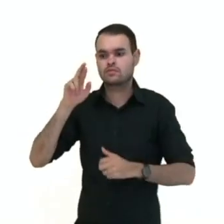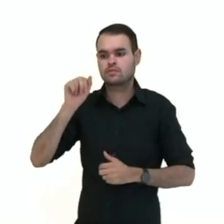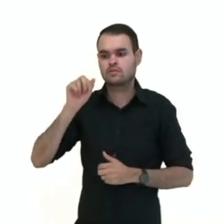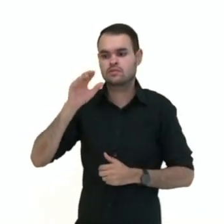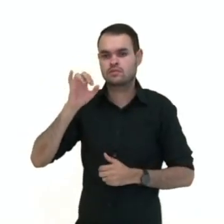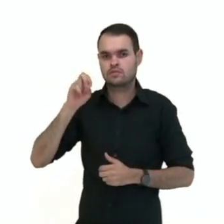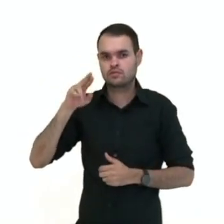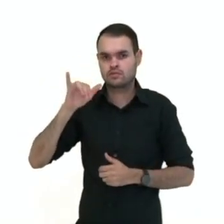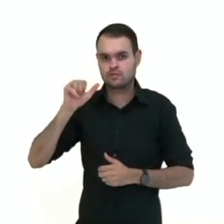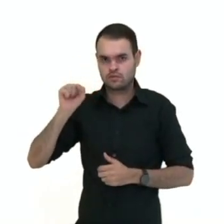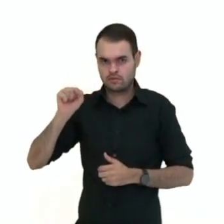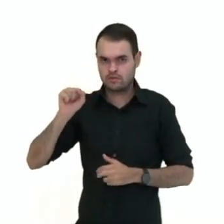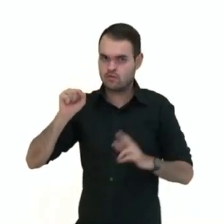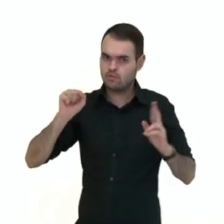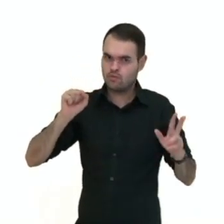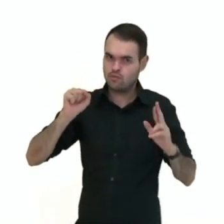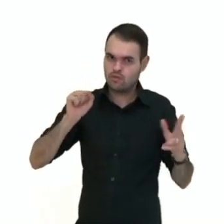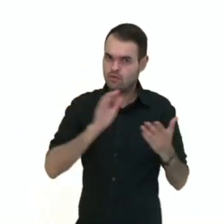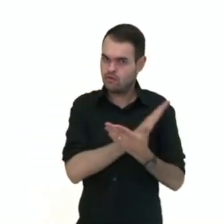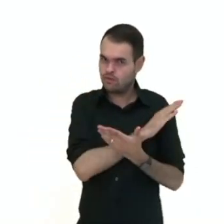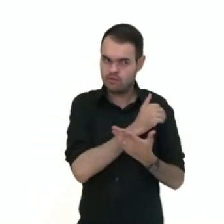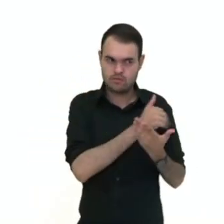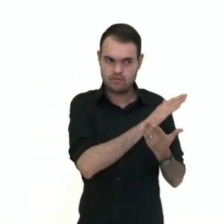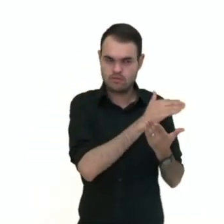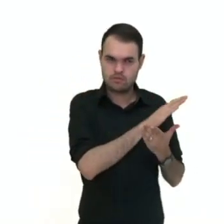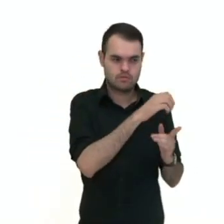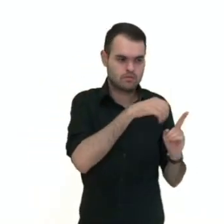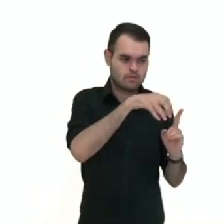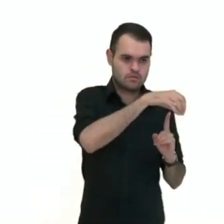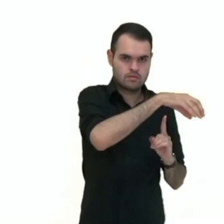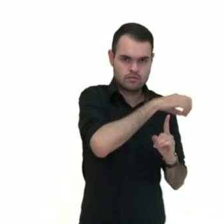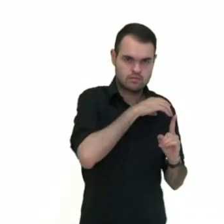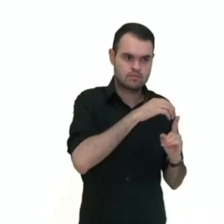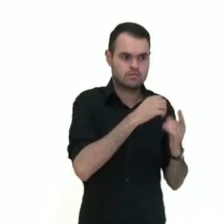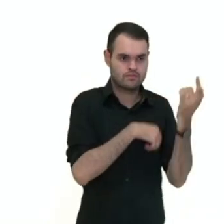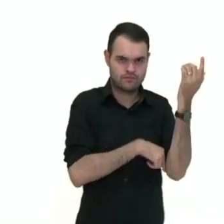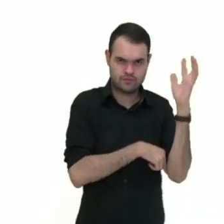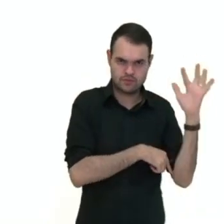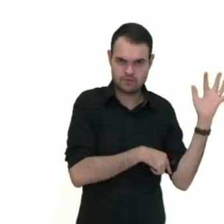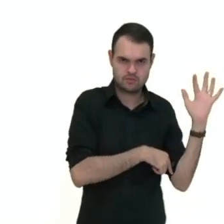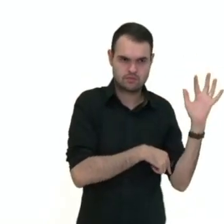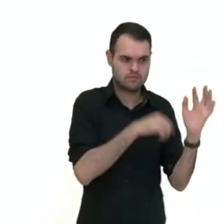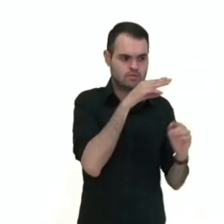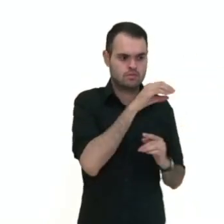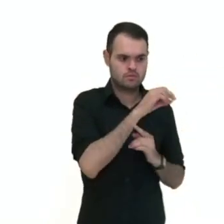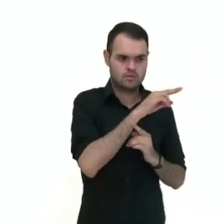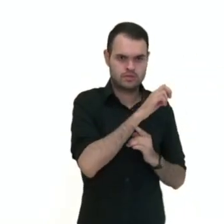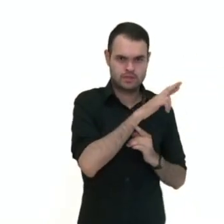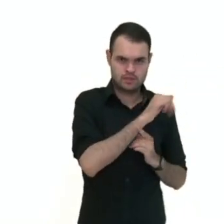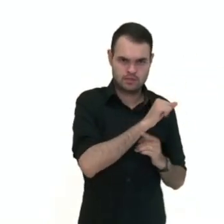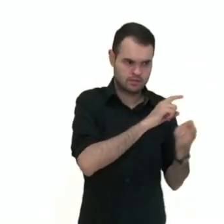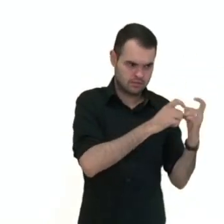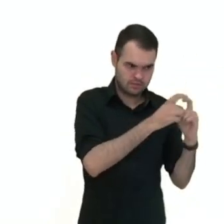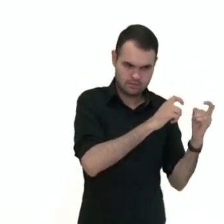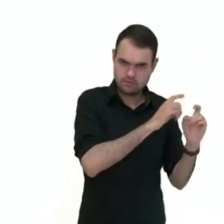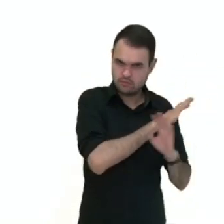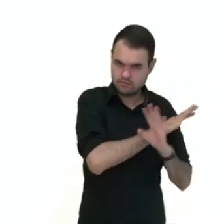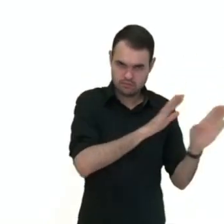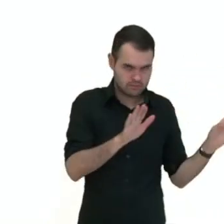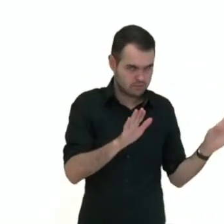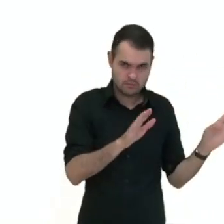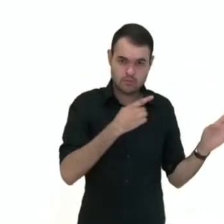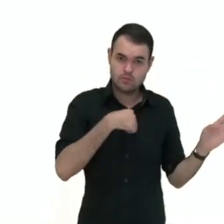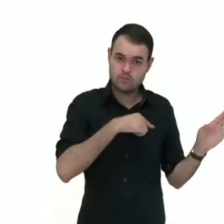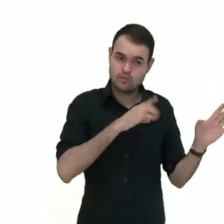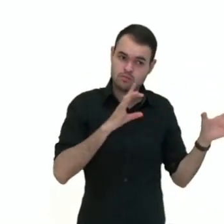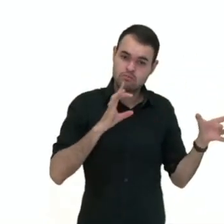reino animal. Nós não somos do reino fungi, nem do reino vegetal, nem do reino monero, nem do reino protista. Nós pertencemos